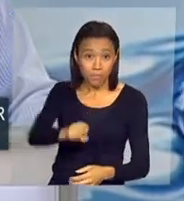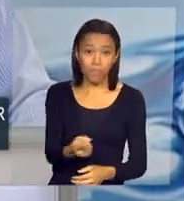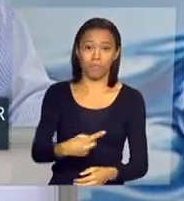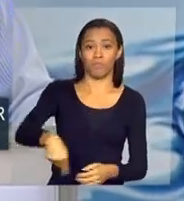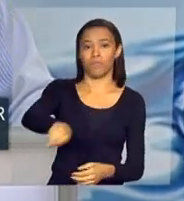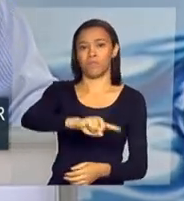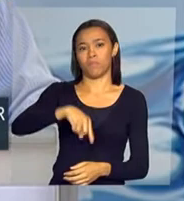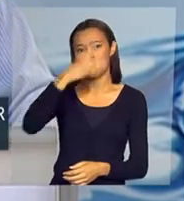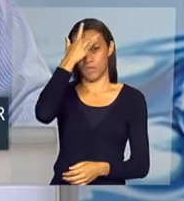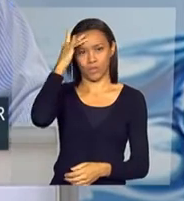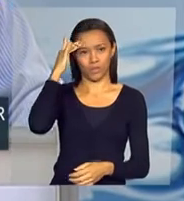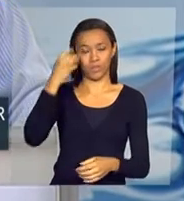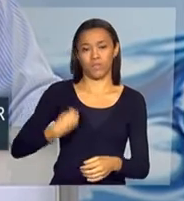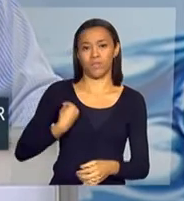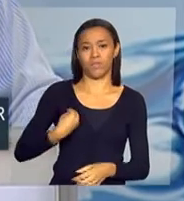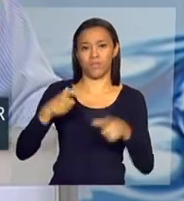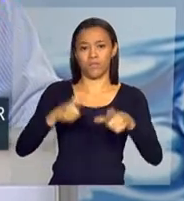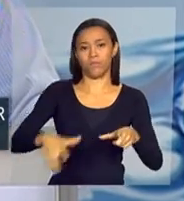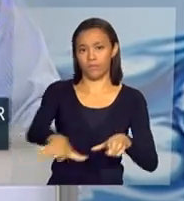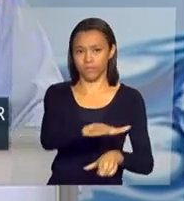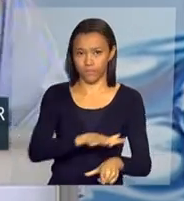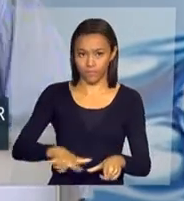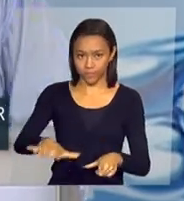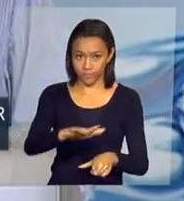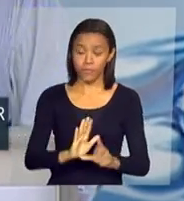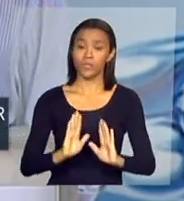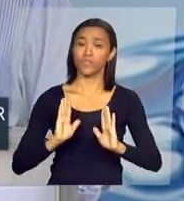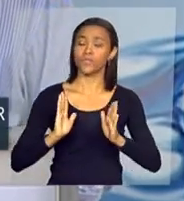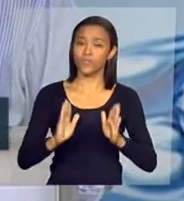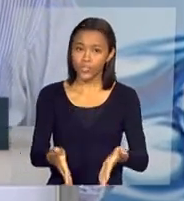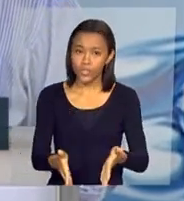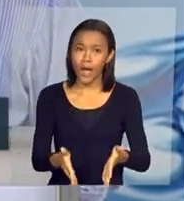aqui da região, que já tem